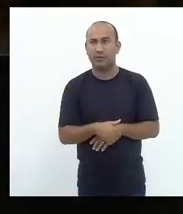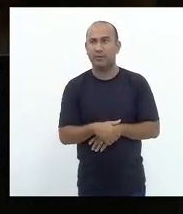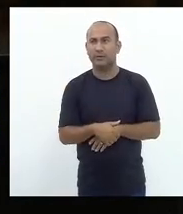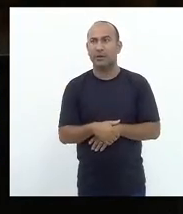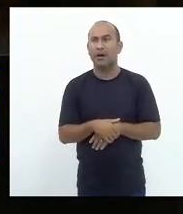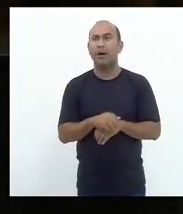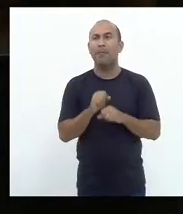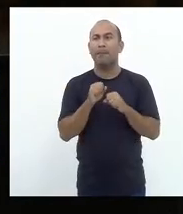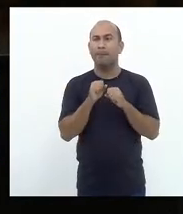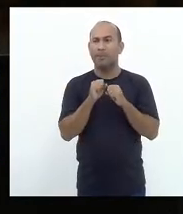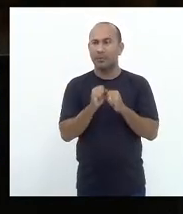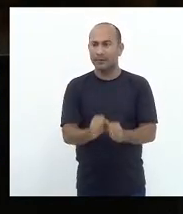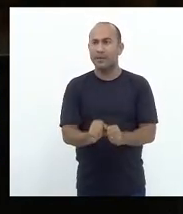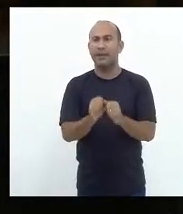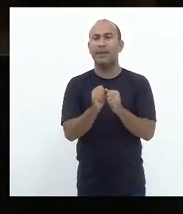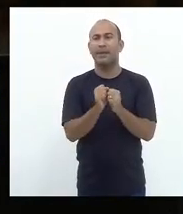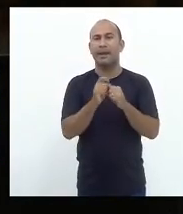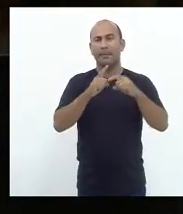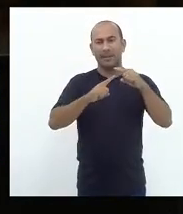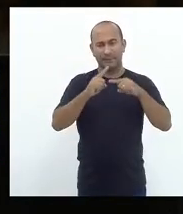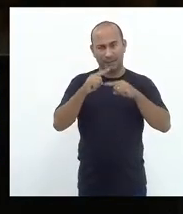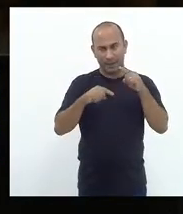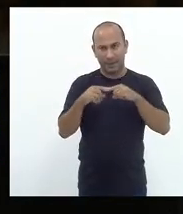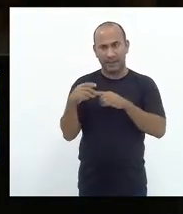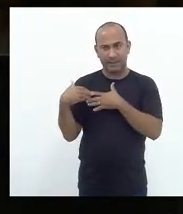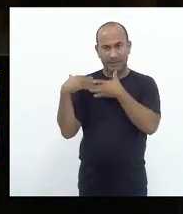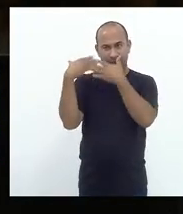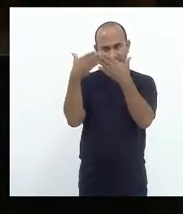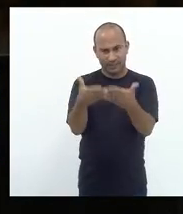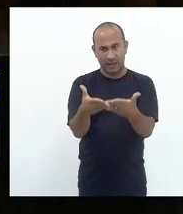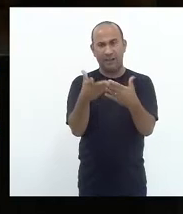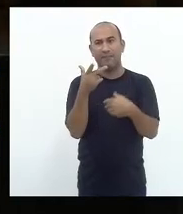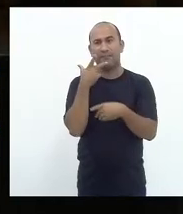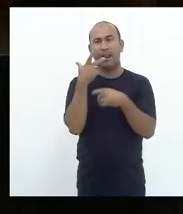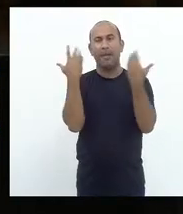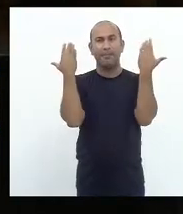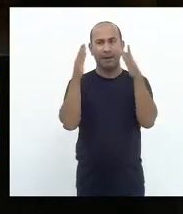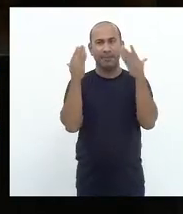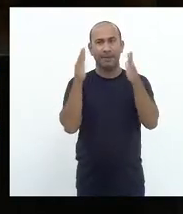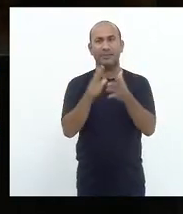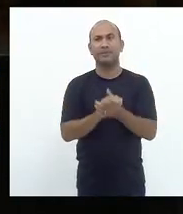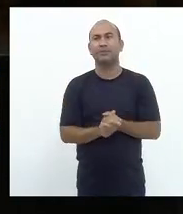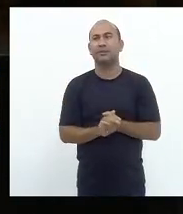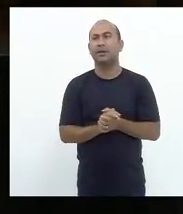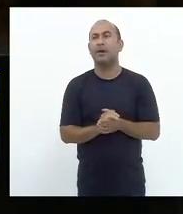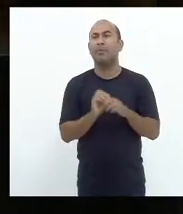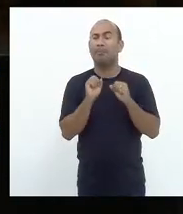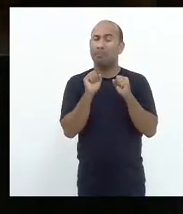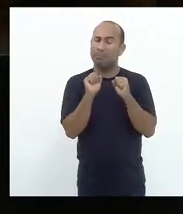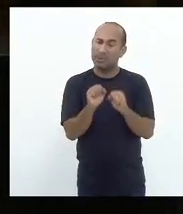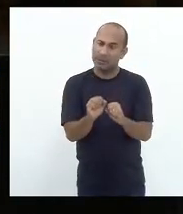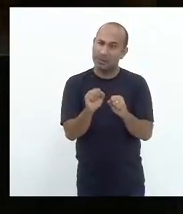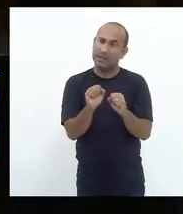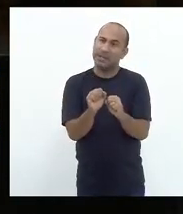por ter trazido essa matéria para cá. Parabéns. Poderia muito